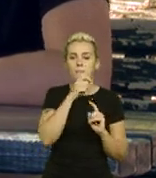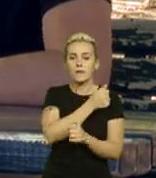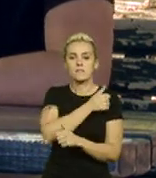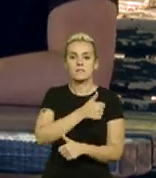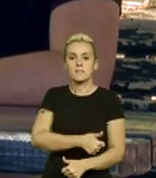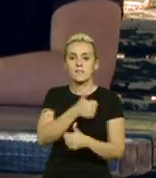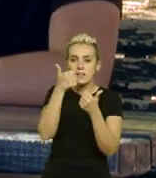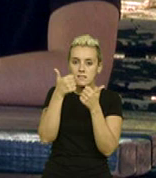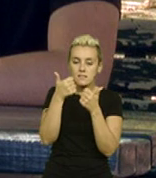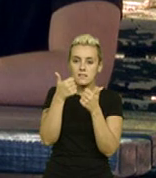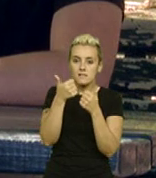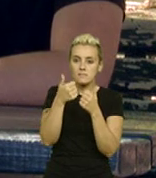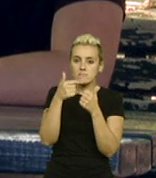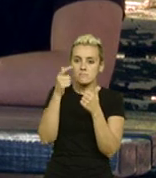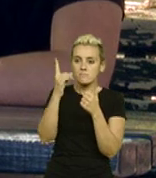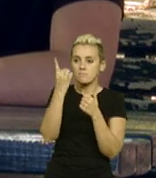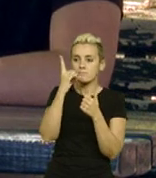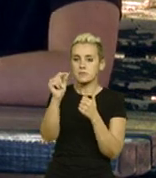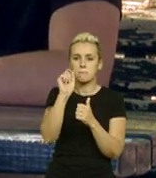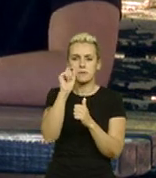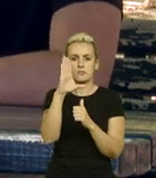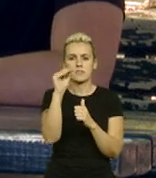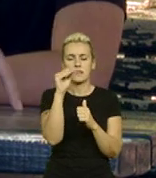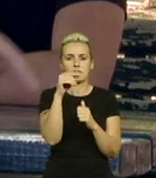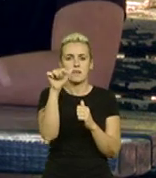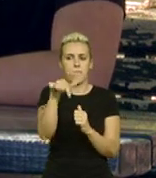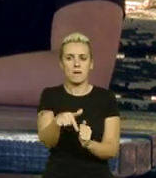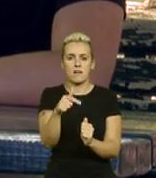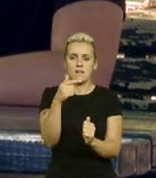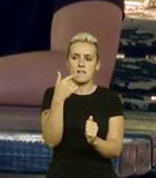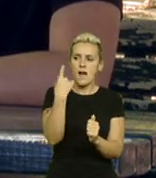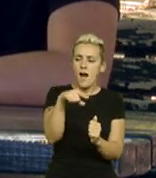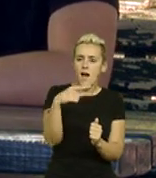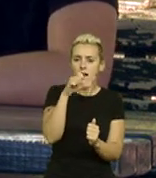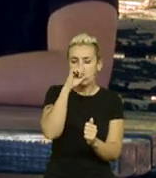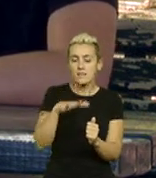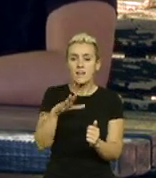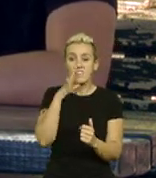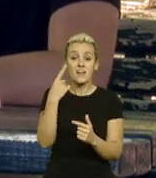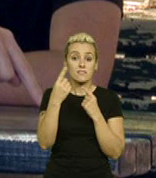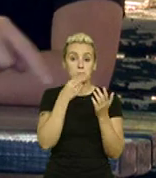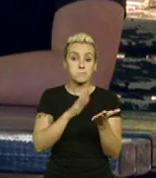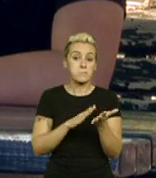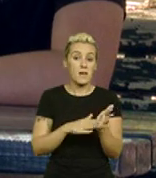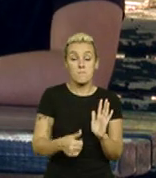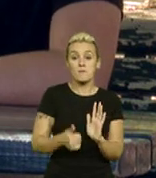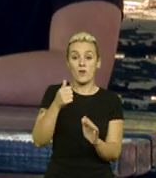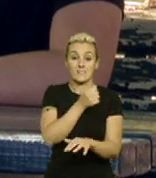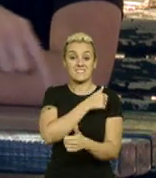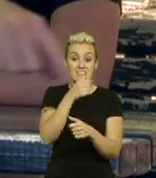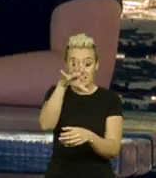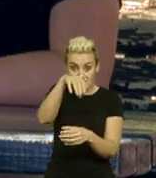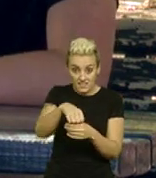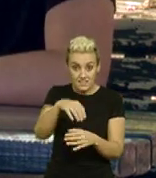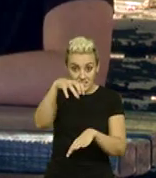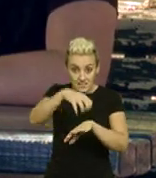sair da cidade em dez minutos e ter alguma série da sercos gastar até não são na